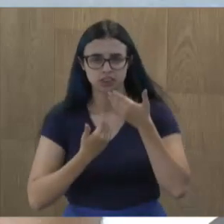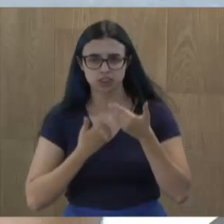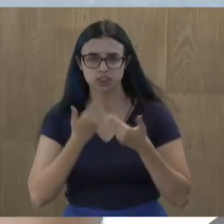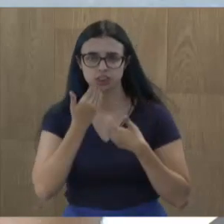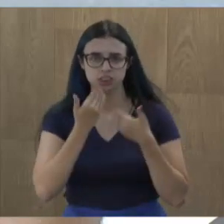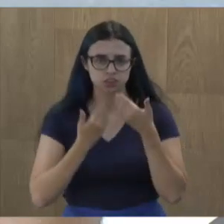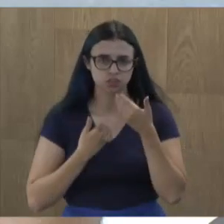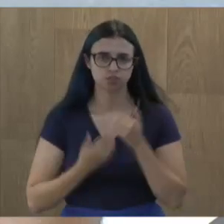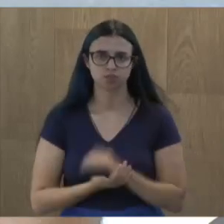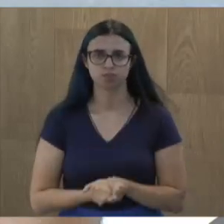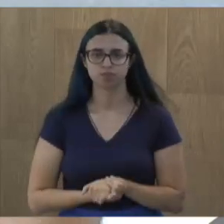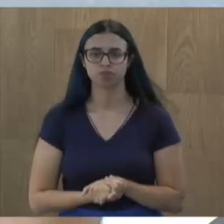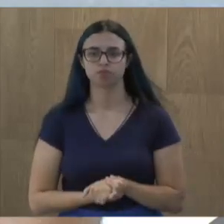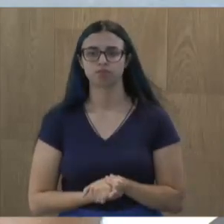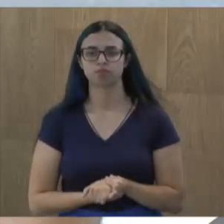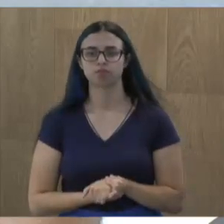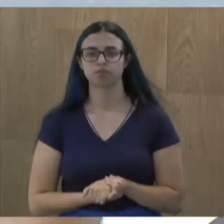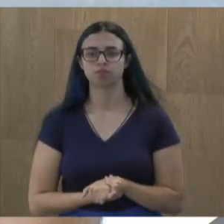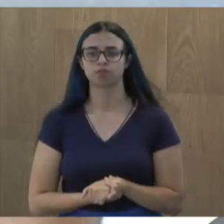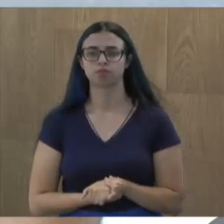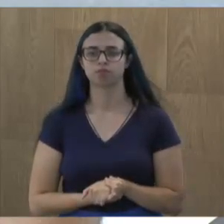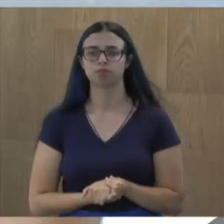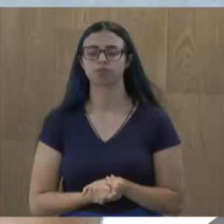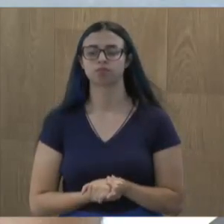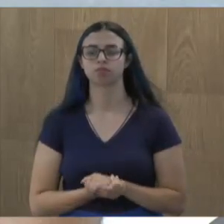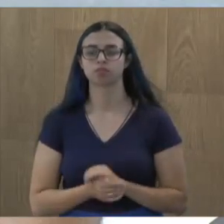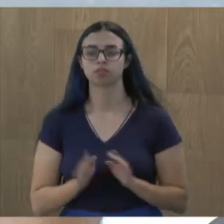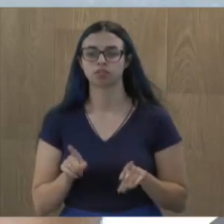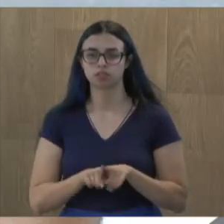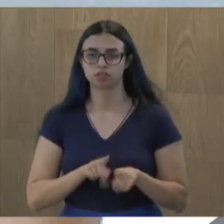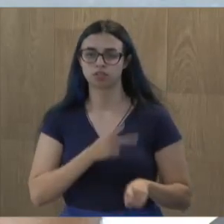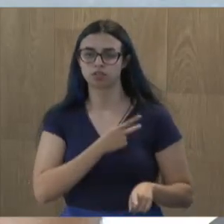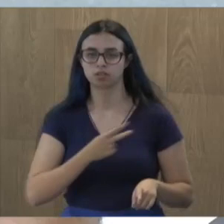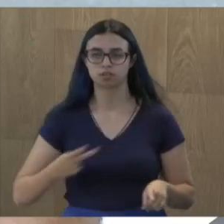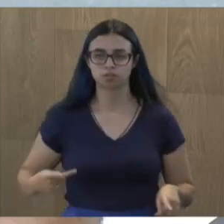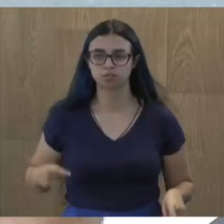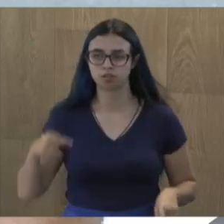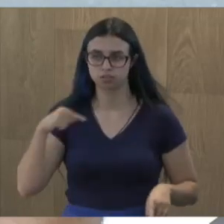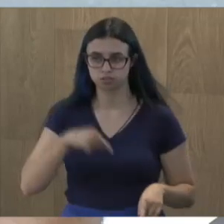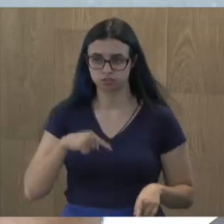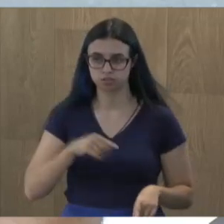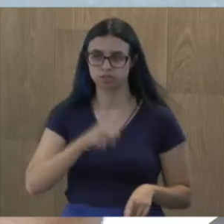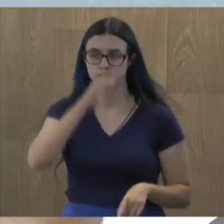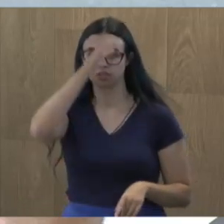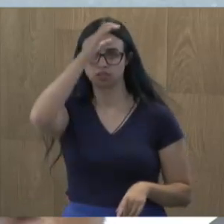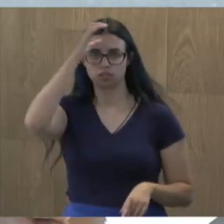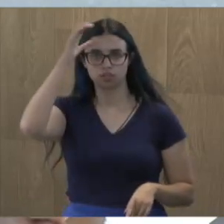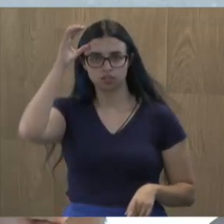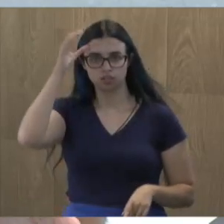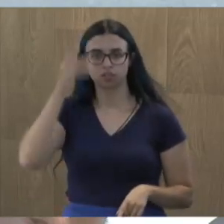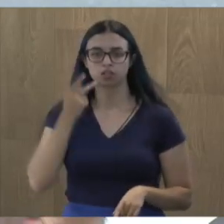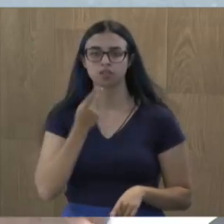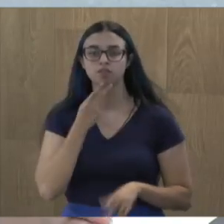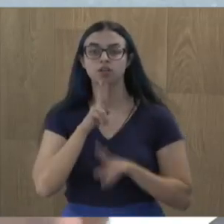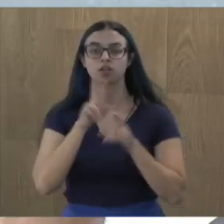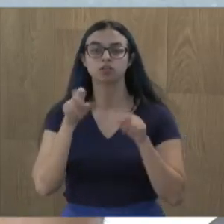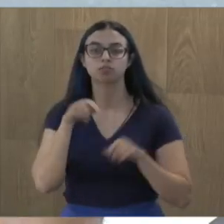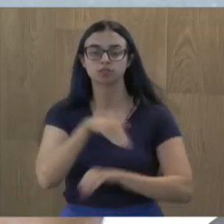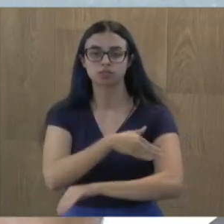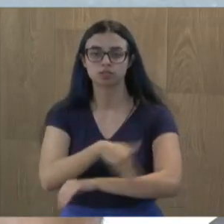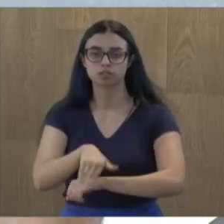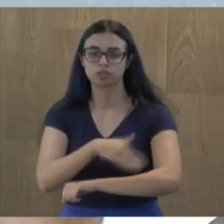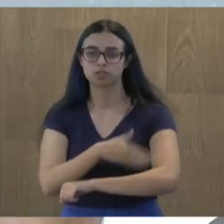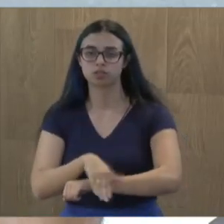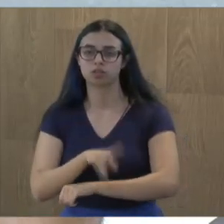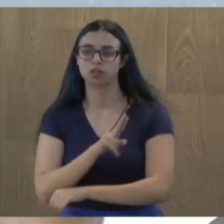foi o presidente desta casa, o Eduardo, na época, pleiteou a pavimentação desta via, a